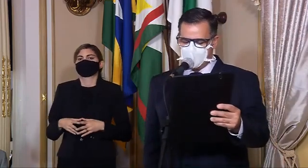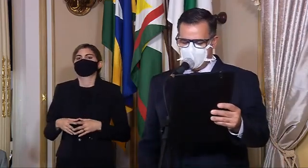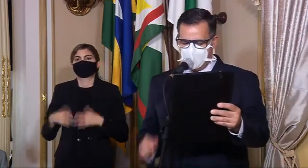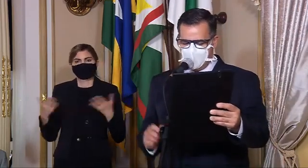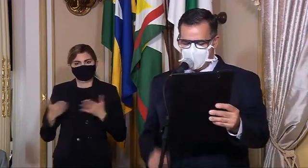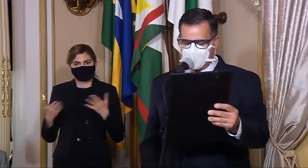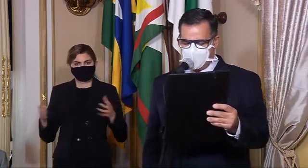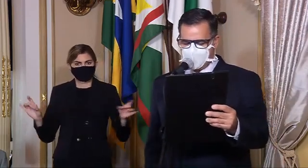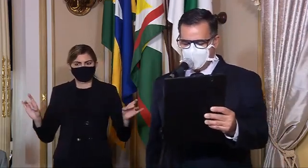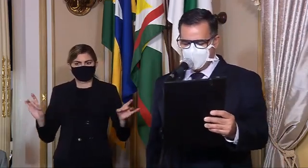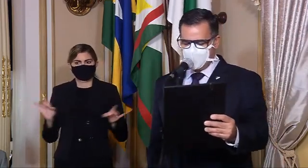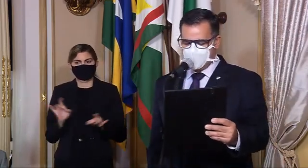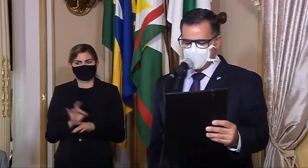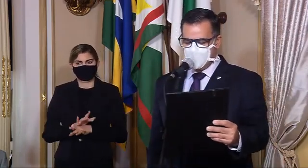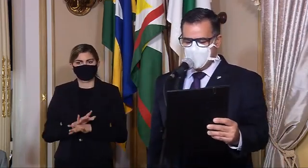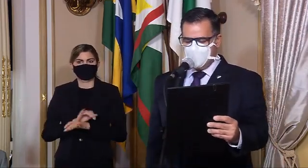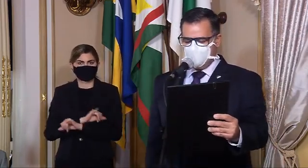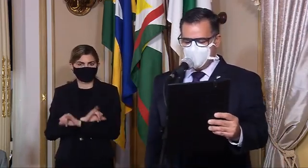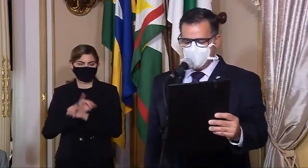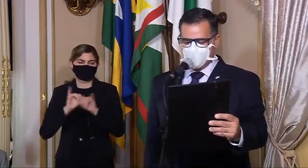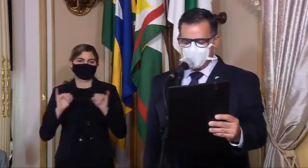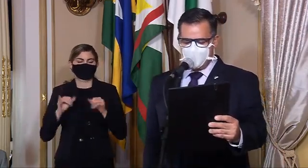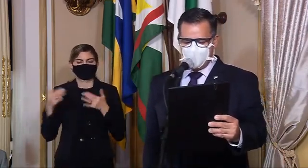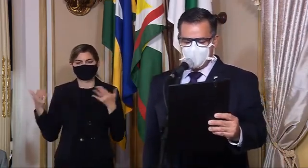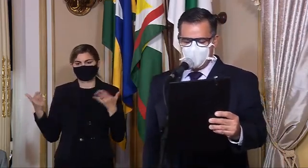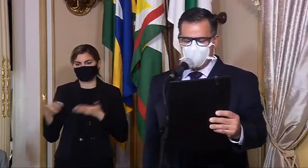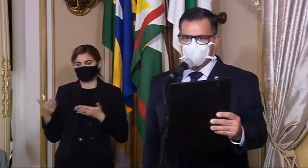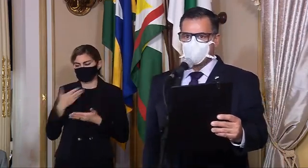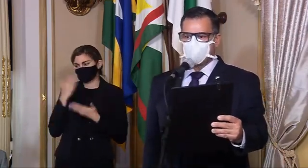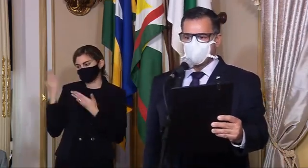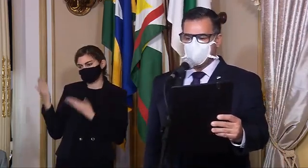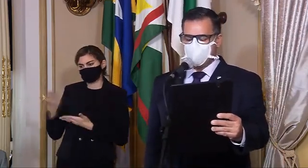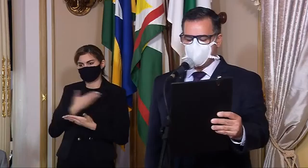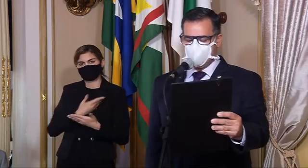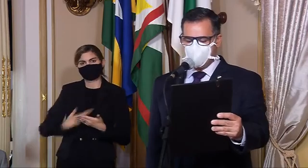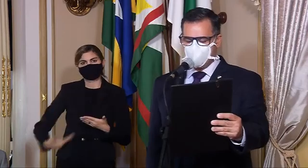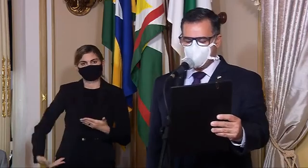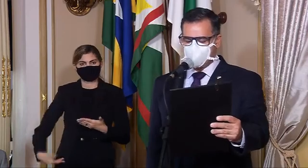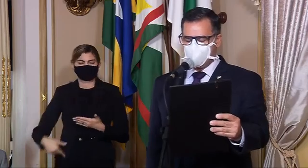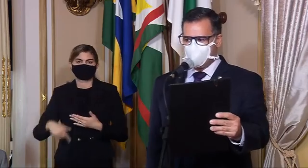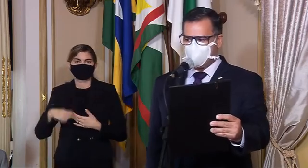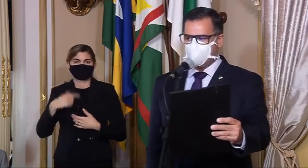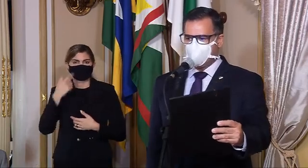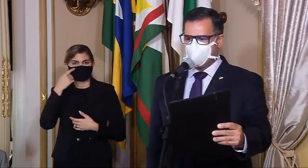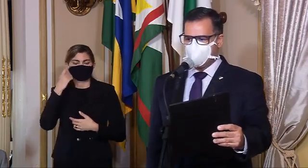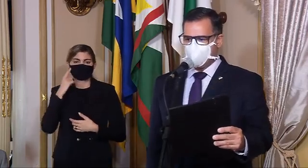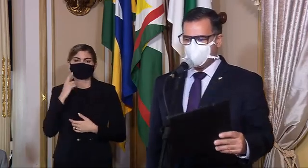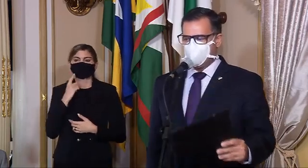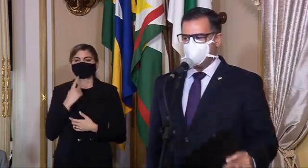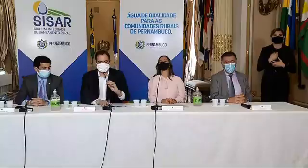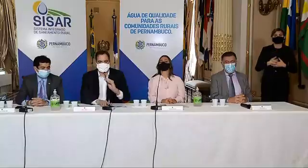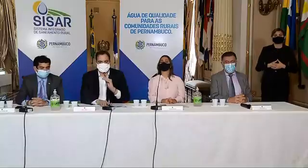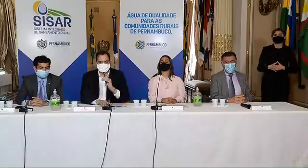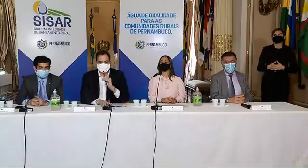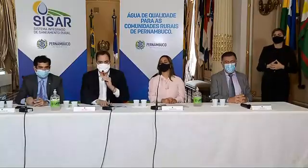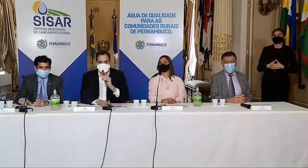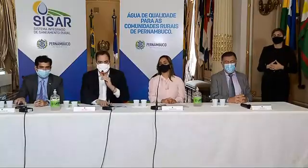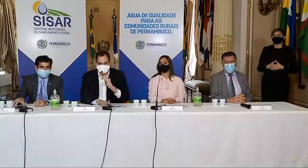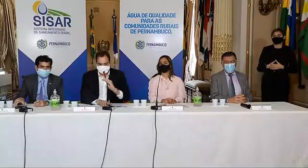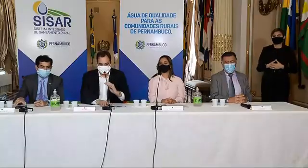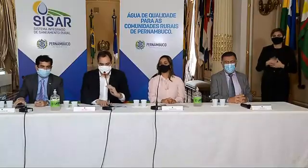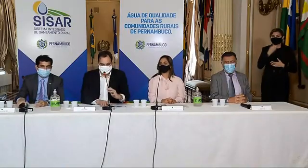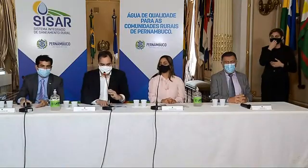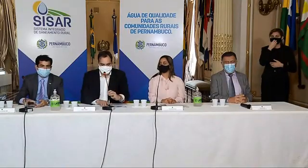e encerrando os pronunciamentos ouviremos o governador do Estado de Pernambuco o senhor Paulo Câmara